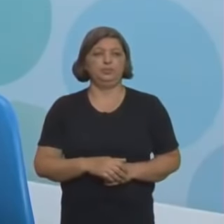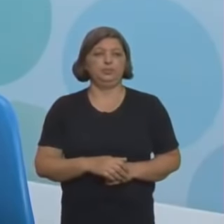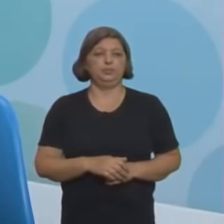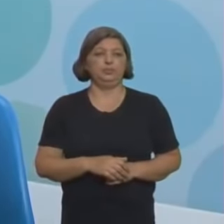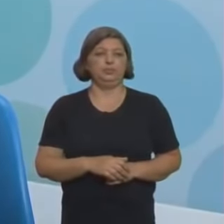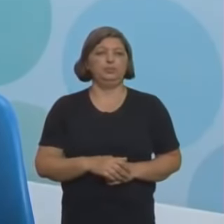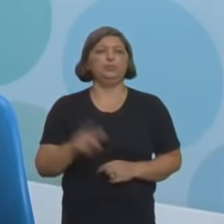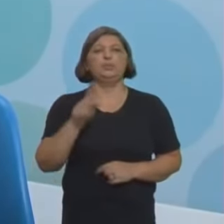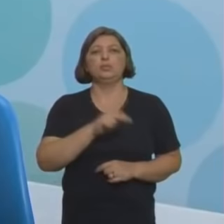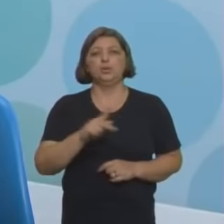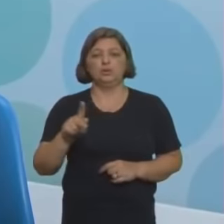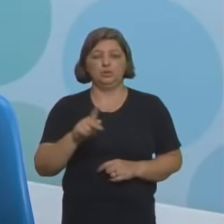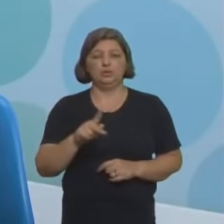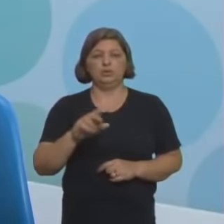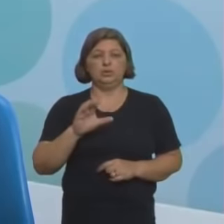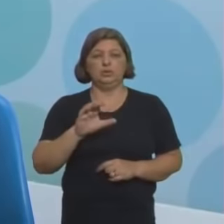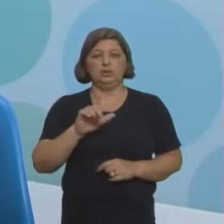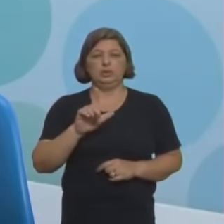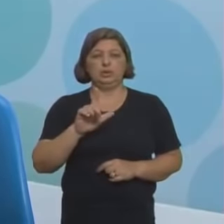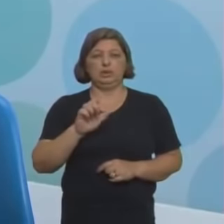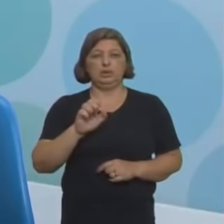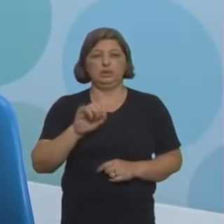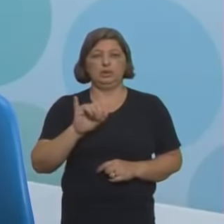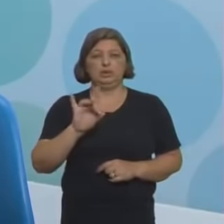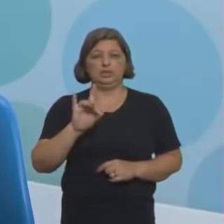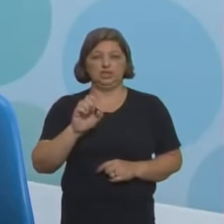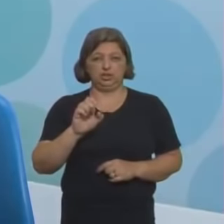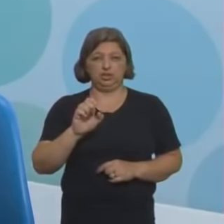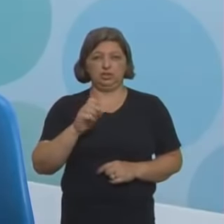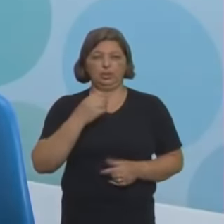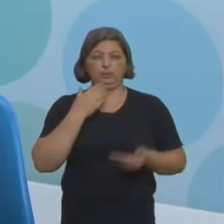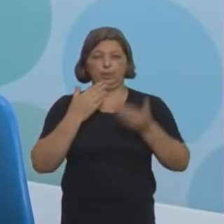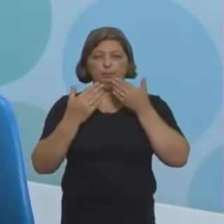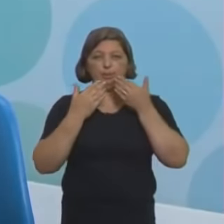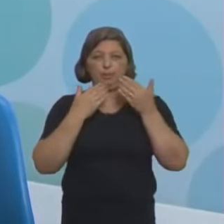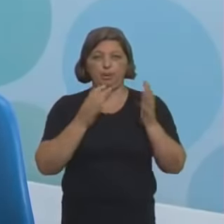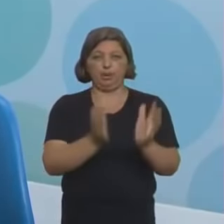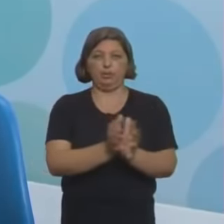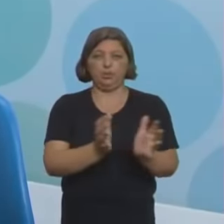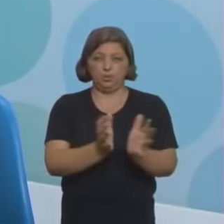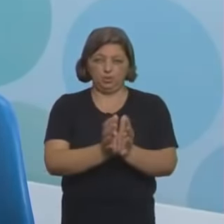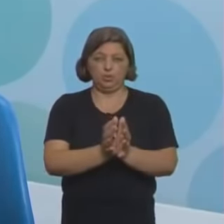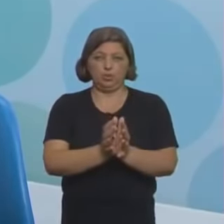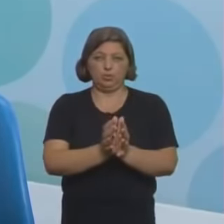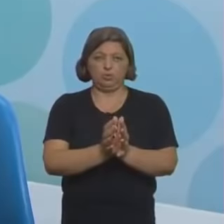E a professora Cleide, uma boa conversa com a turma